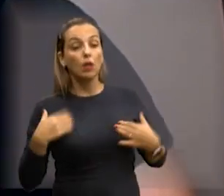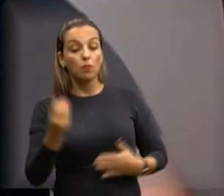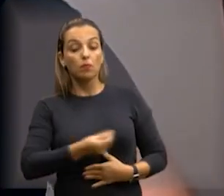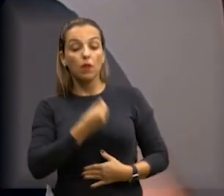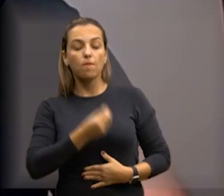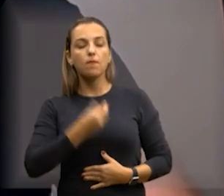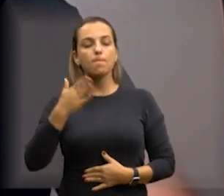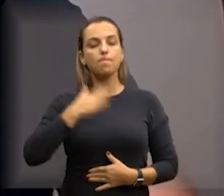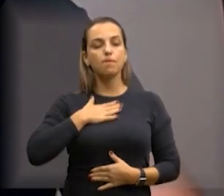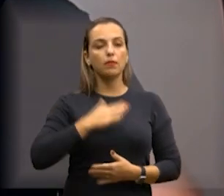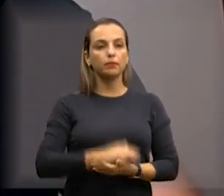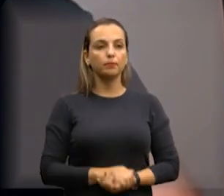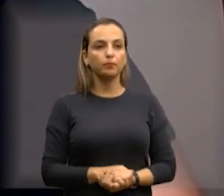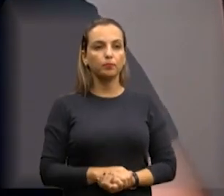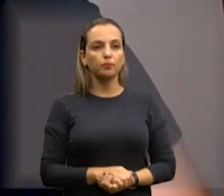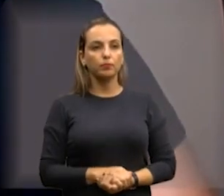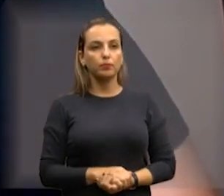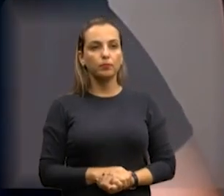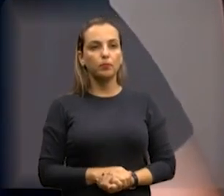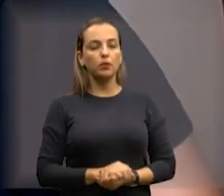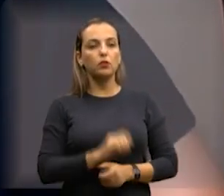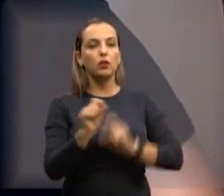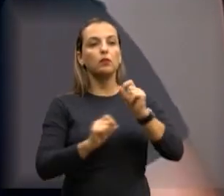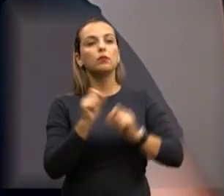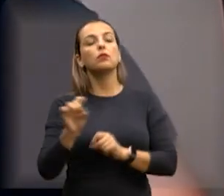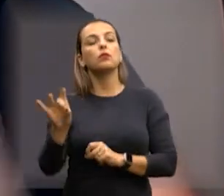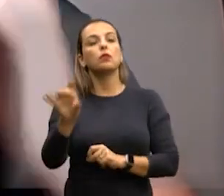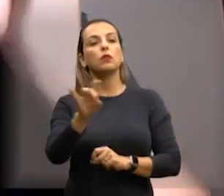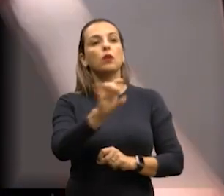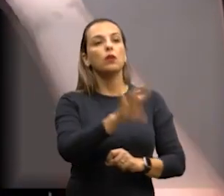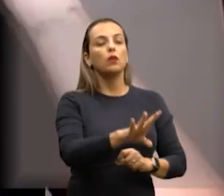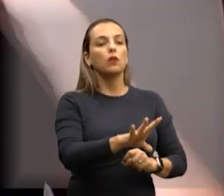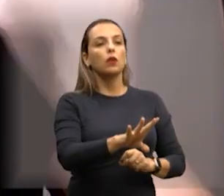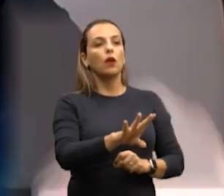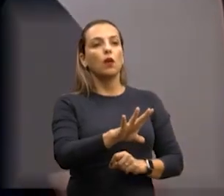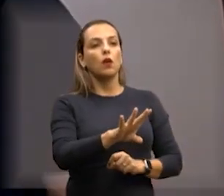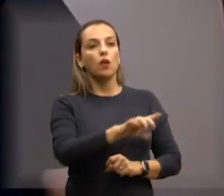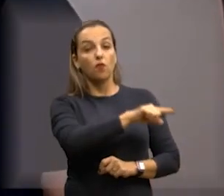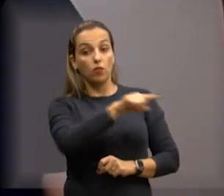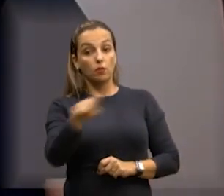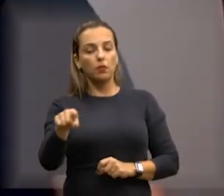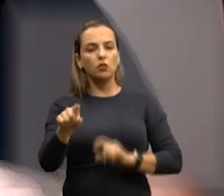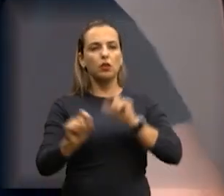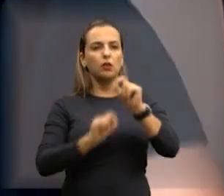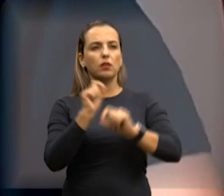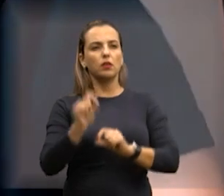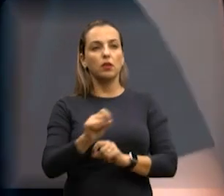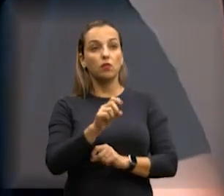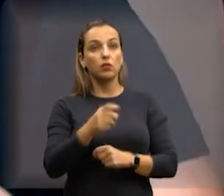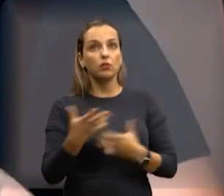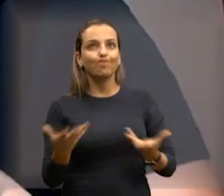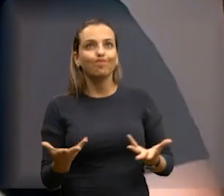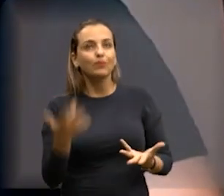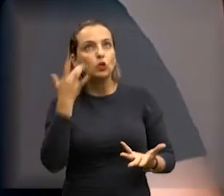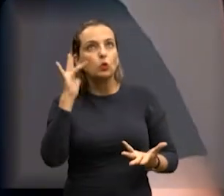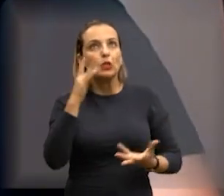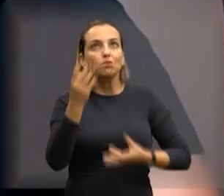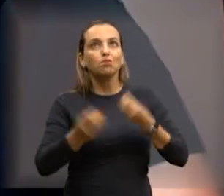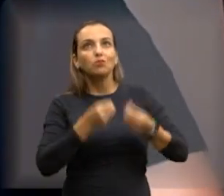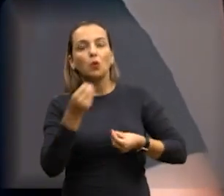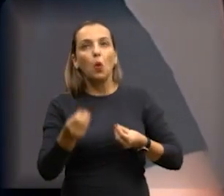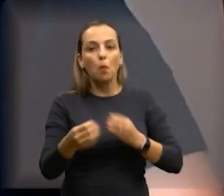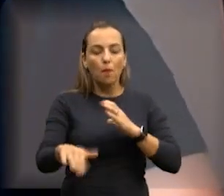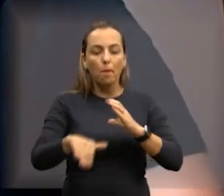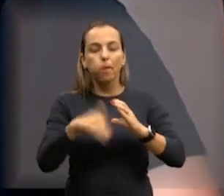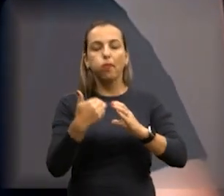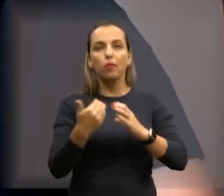últimos minutos de vida. Eu não sei como cada um dos senhores, cada uma das senhoras reagiria ao receber um